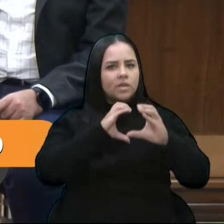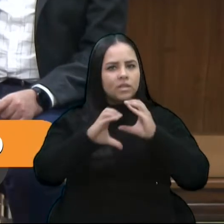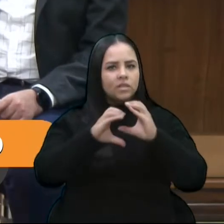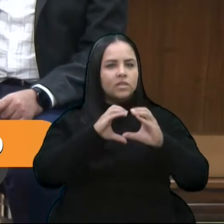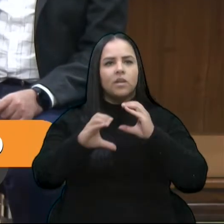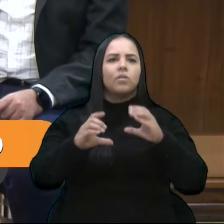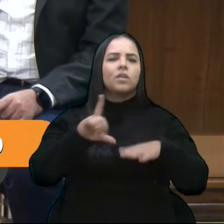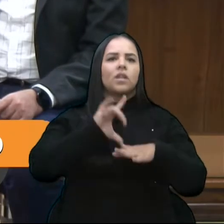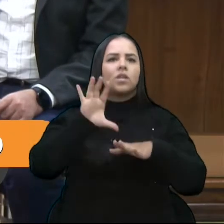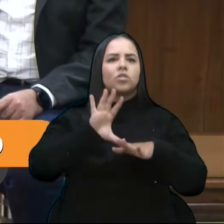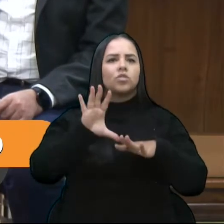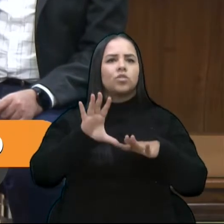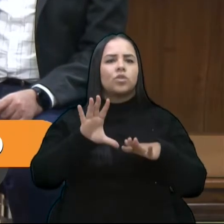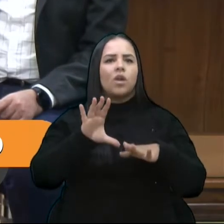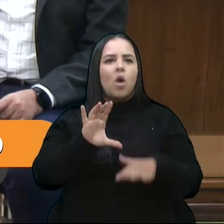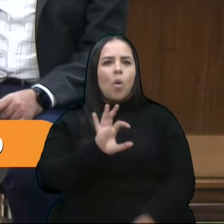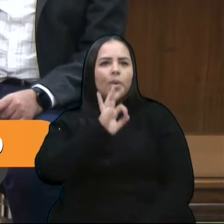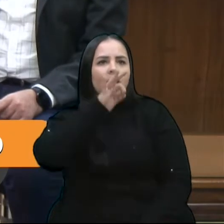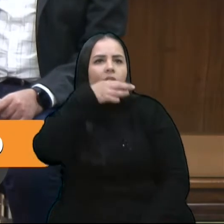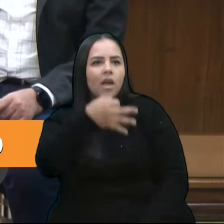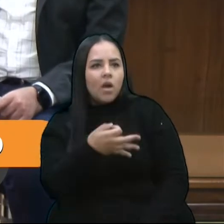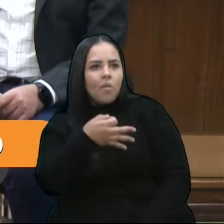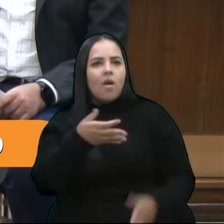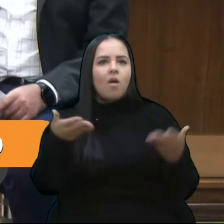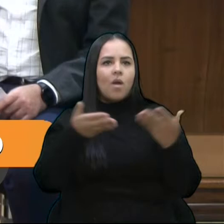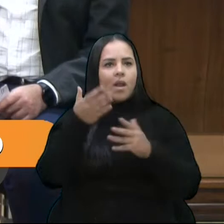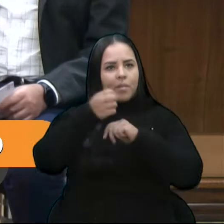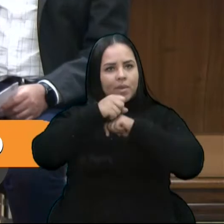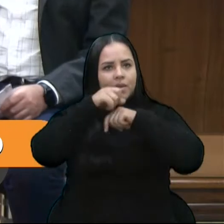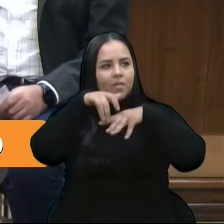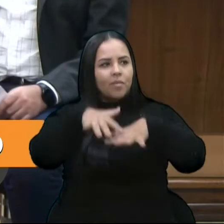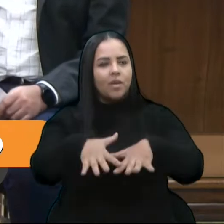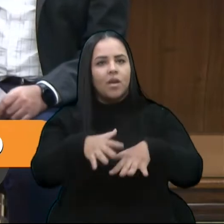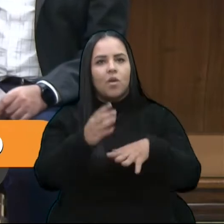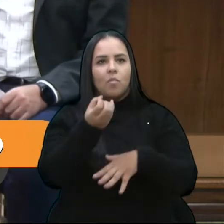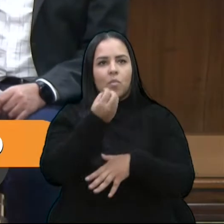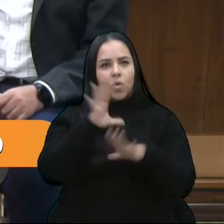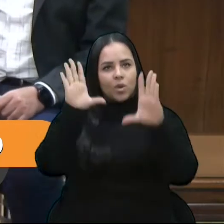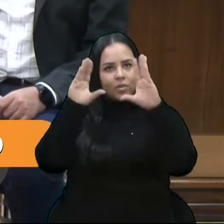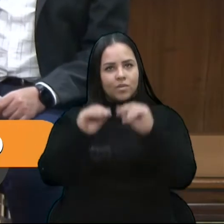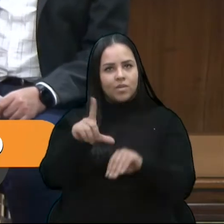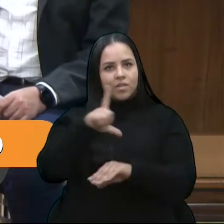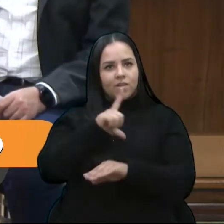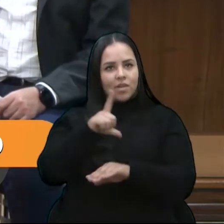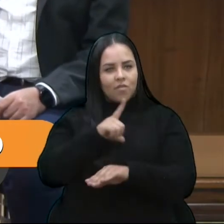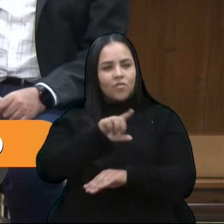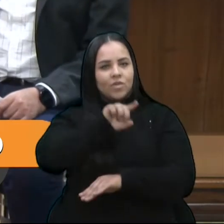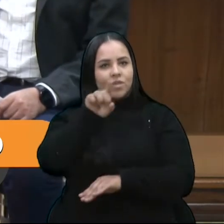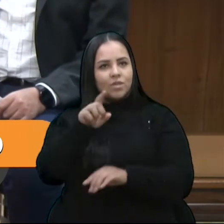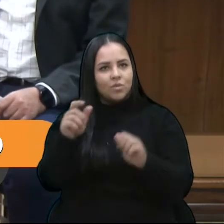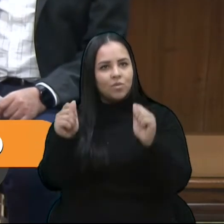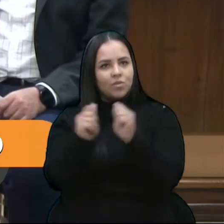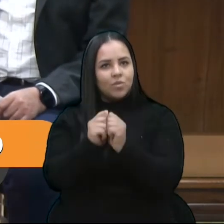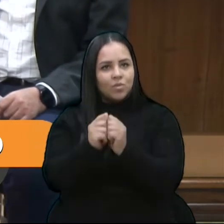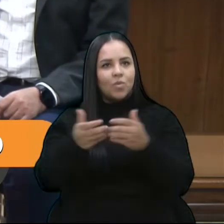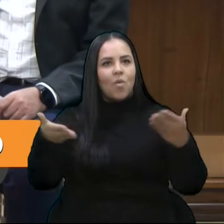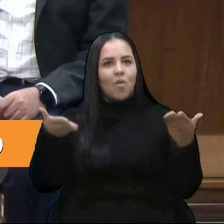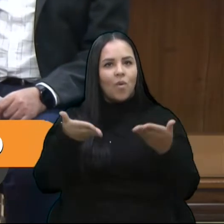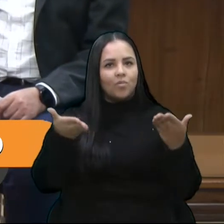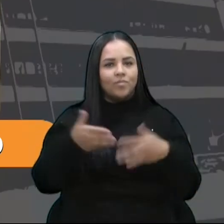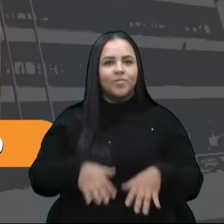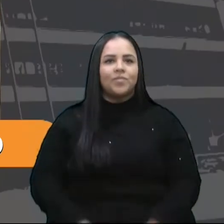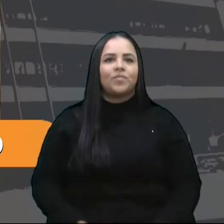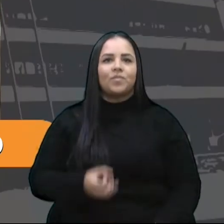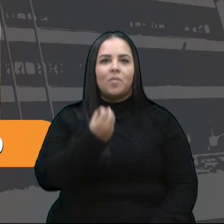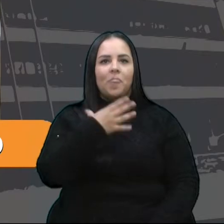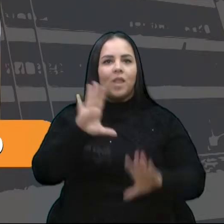forma opinião em meio a essa pandemia? Boa noite, é um prazer tê-la aqui com a gente. Boa noite, Thales. Boa noite